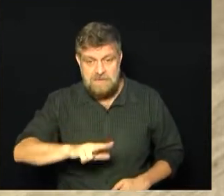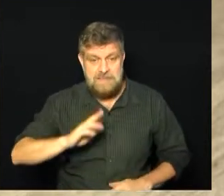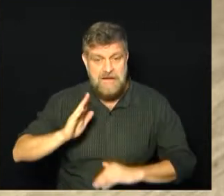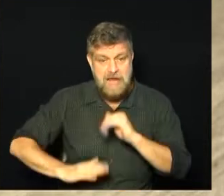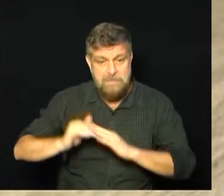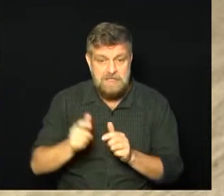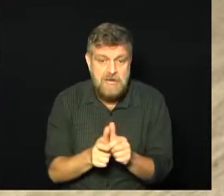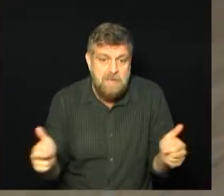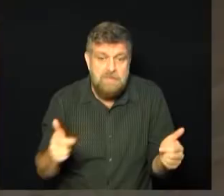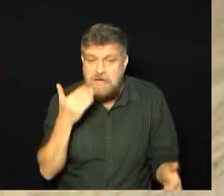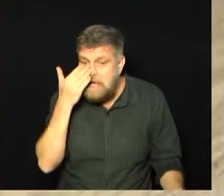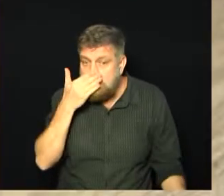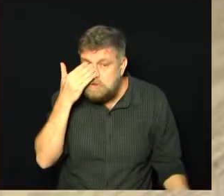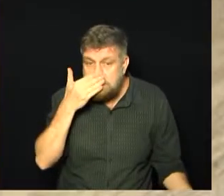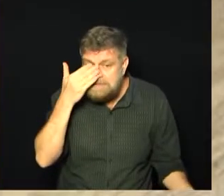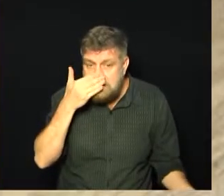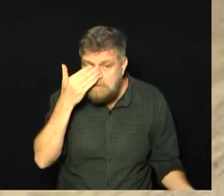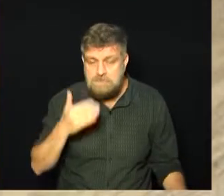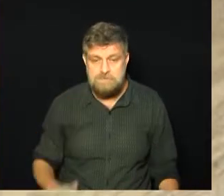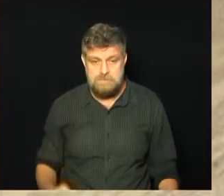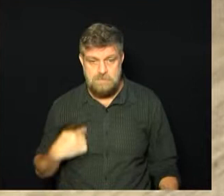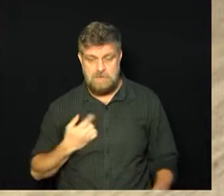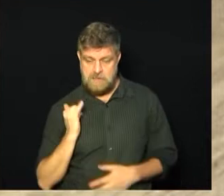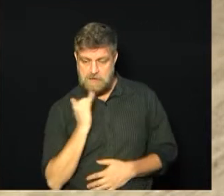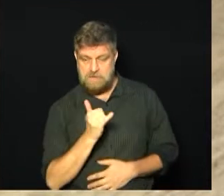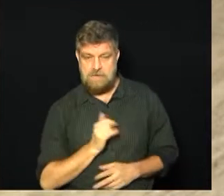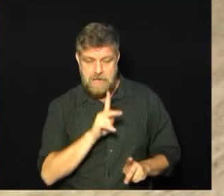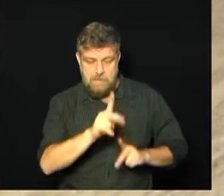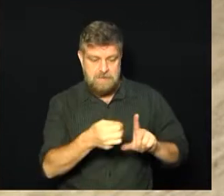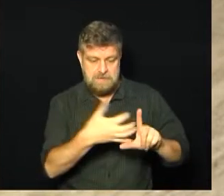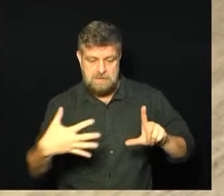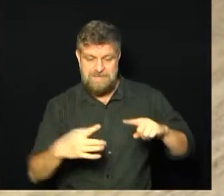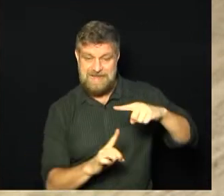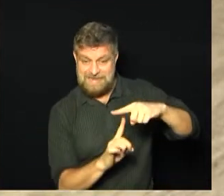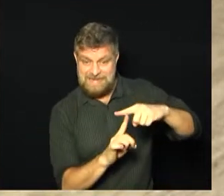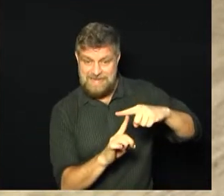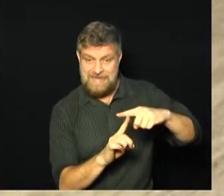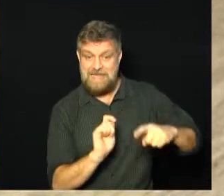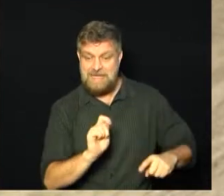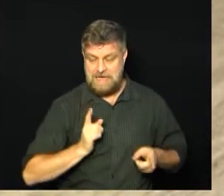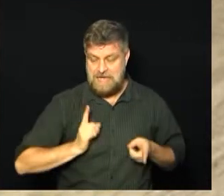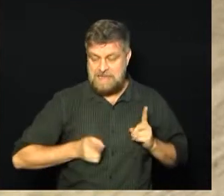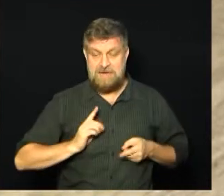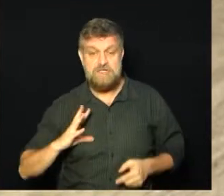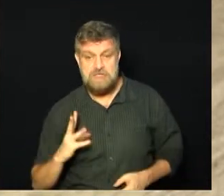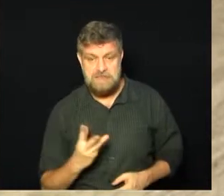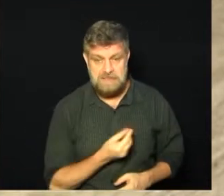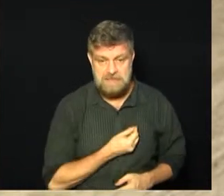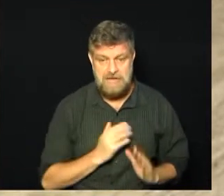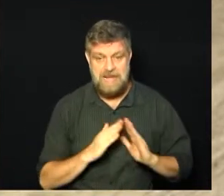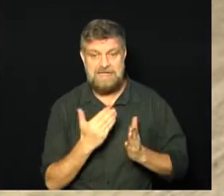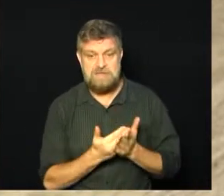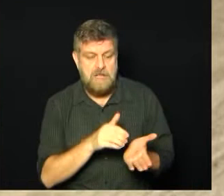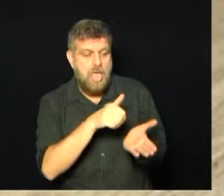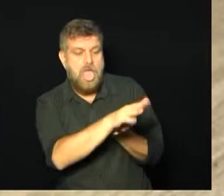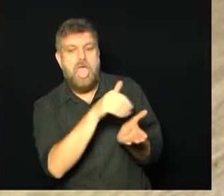mais comum, que é a prostituição. Quando a gente fala da população T, ela é uma população que ela é expulsa das escolas, como a gente